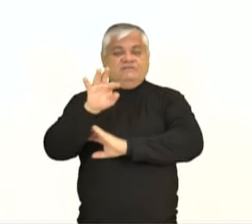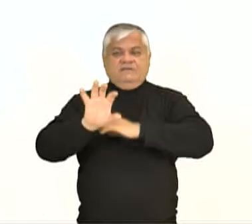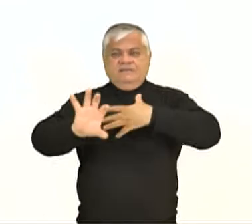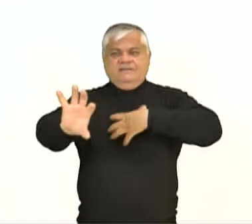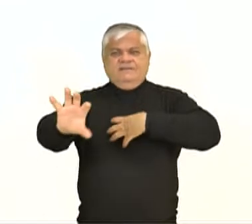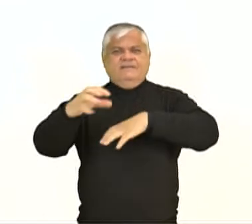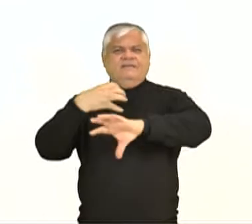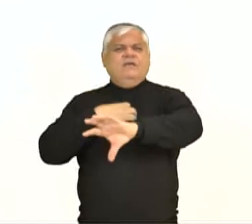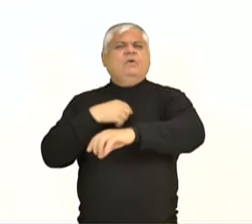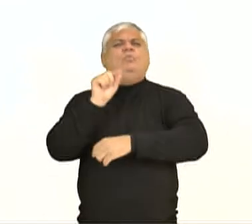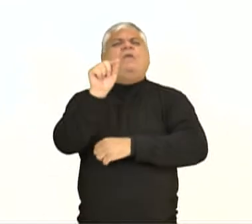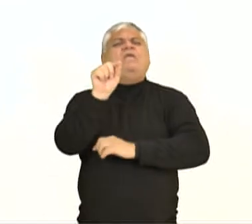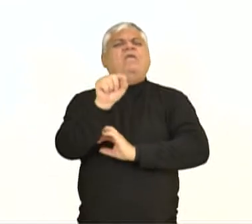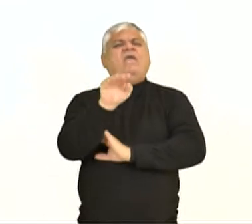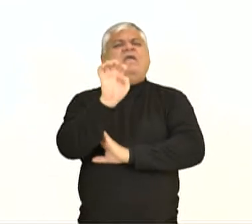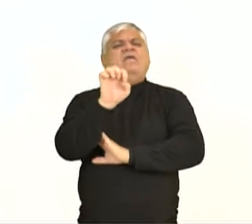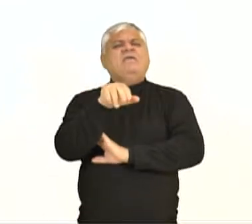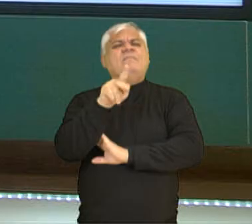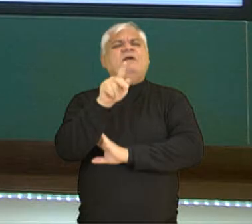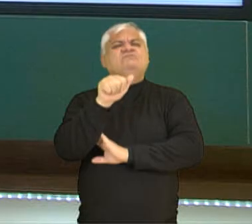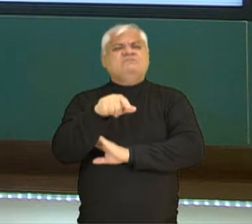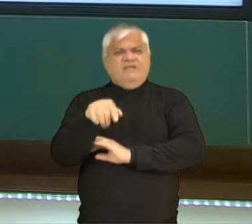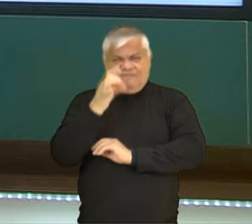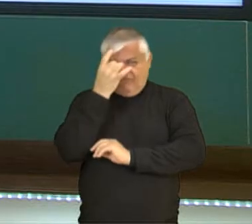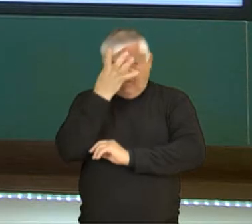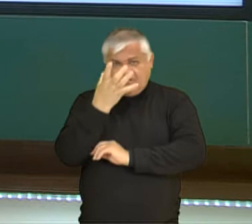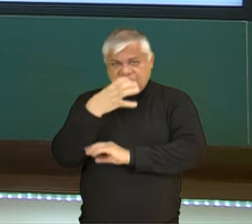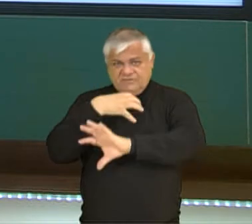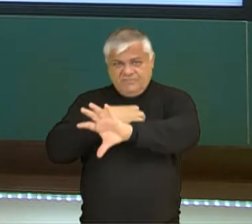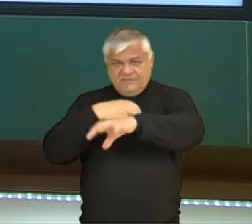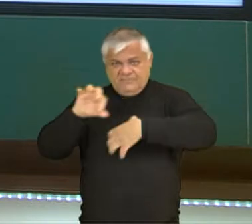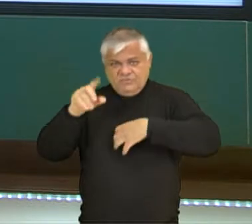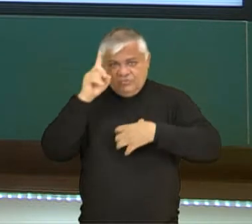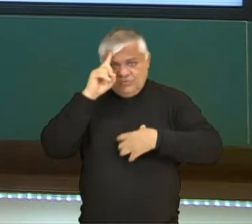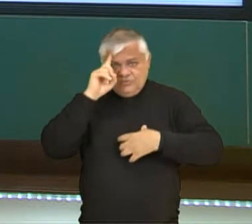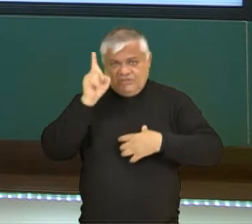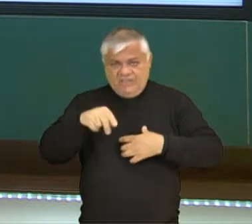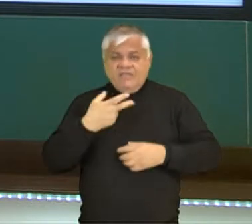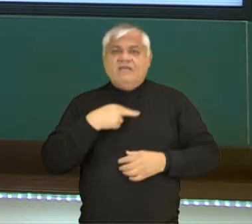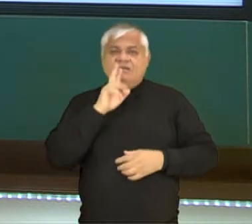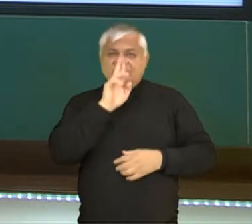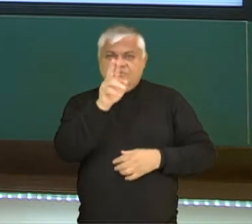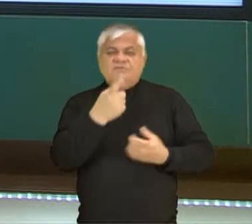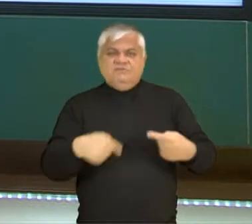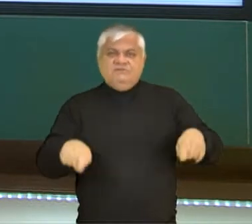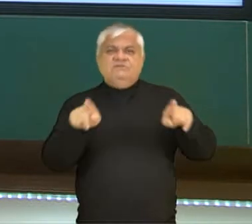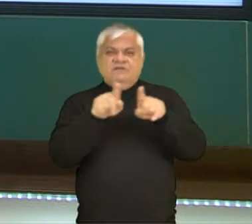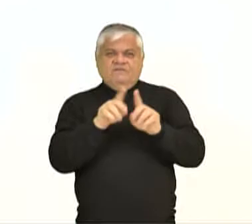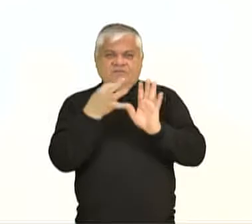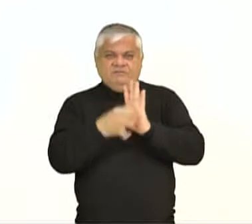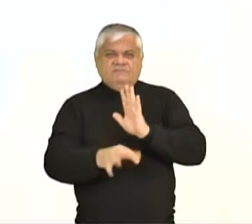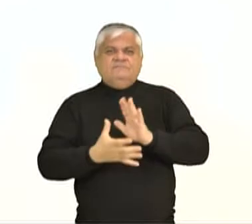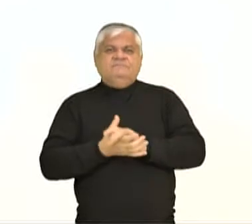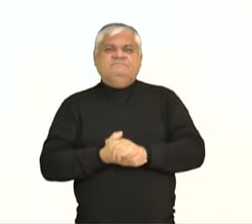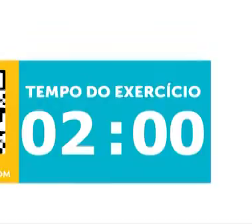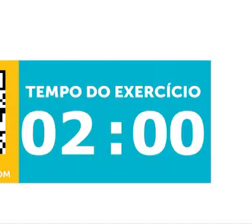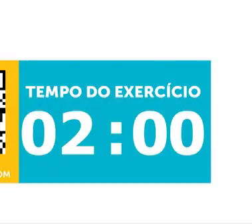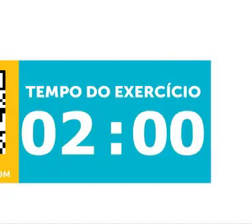de empatia? É fácil de praticá-la diariamente? Responda e a gente volta com a correção.